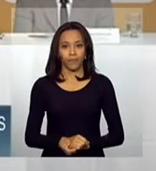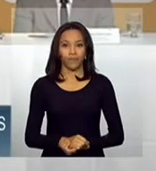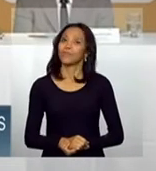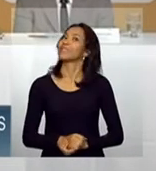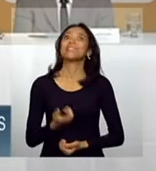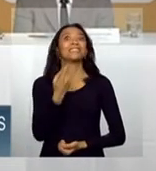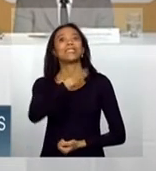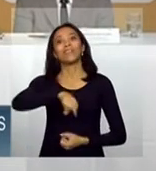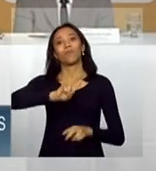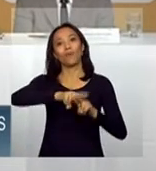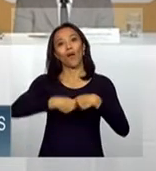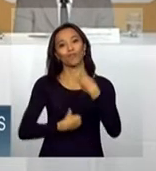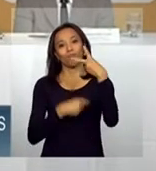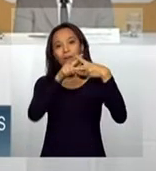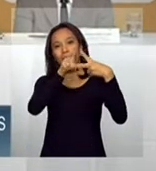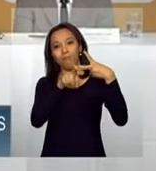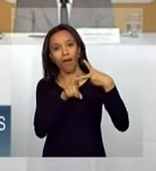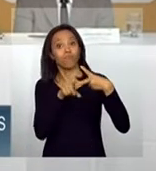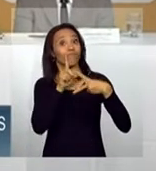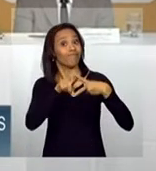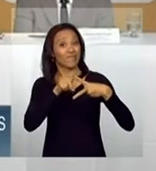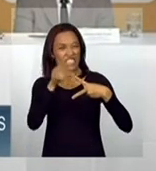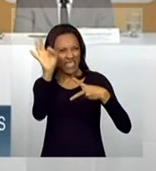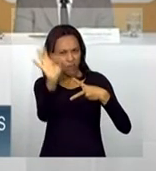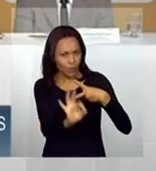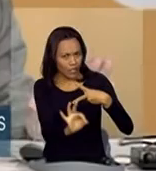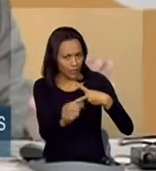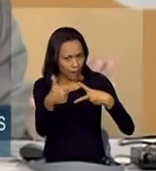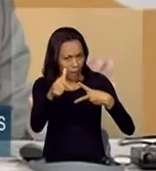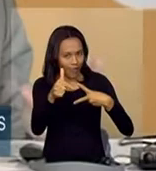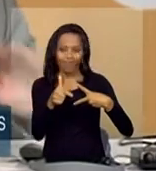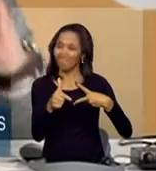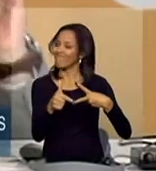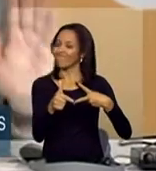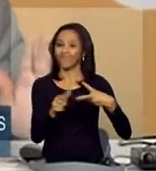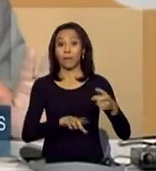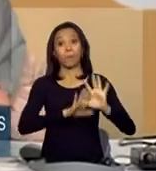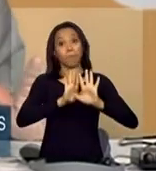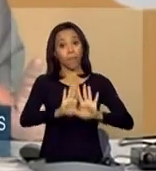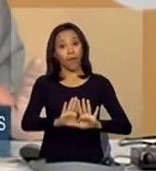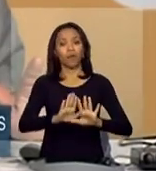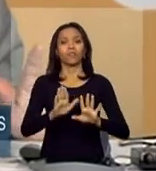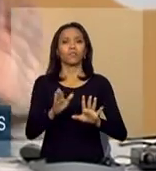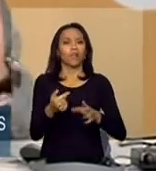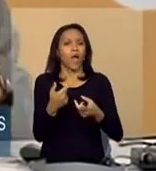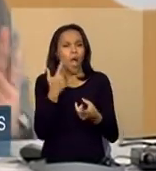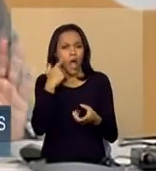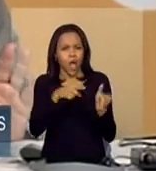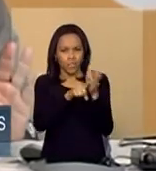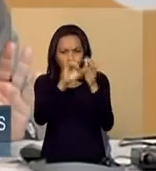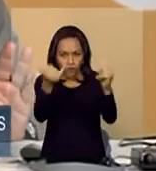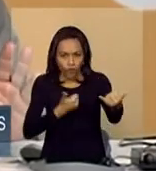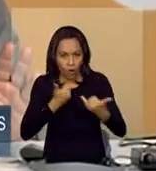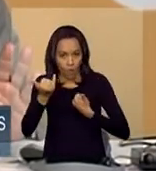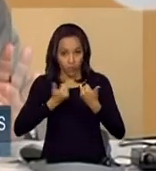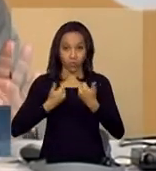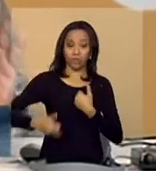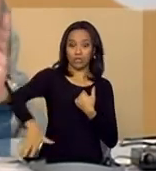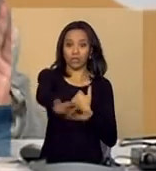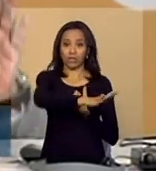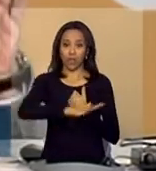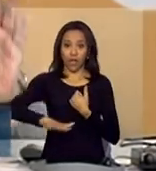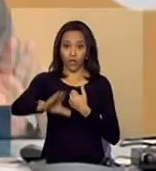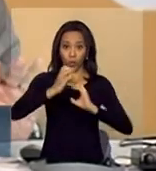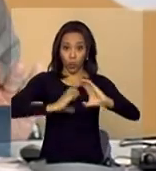Não, por dois motivos. Um, porque estatisticamente 100% ninguém trabalha. Mas, mais além de estatística, telecomunicações